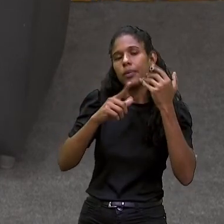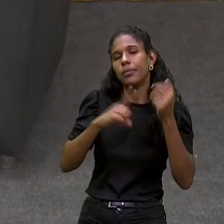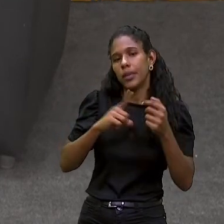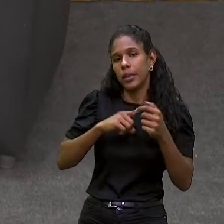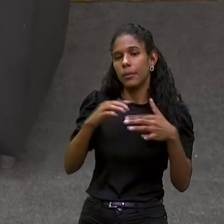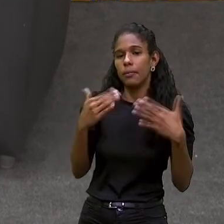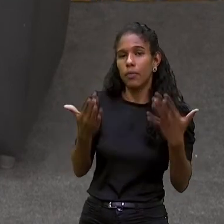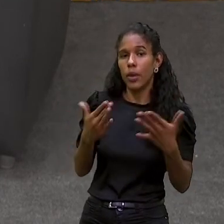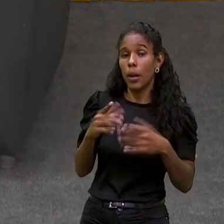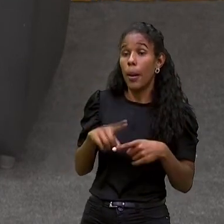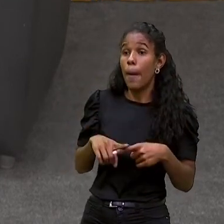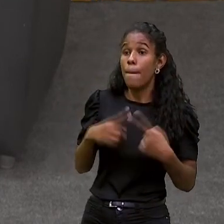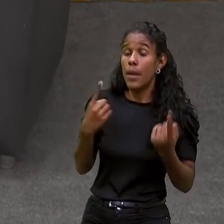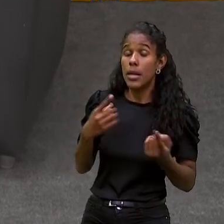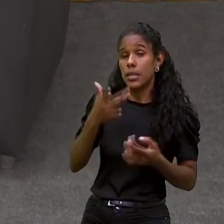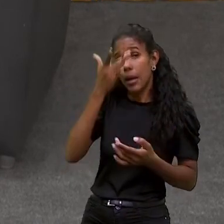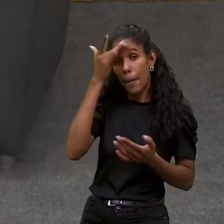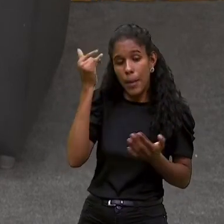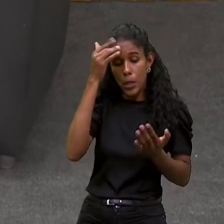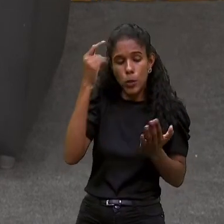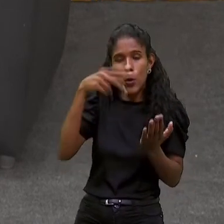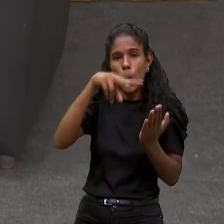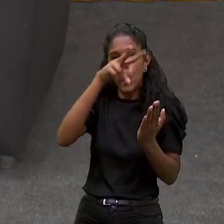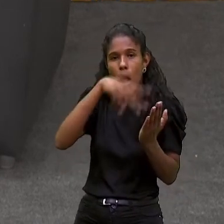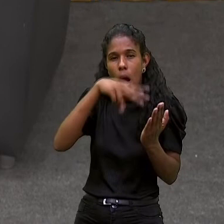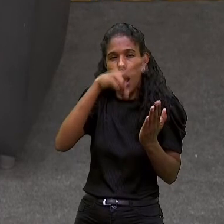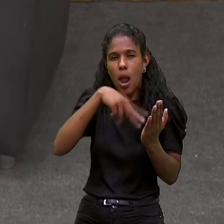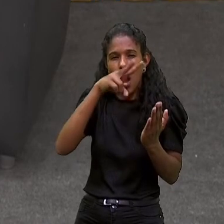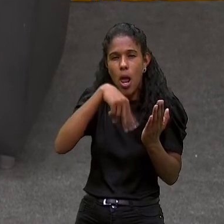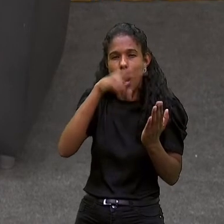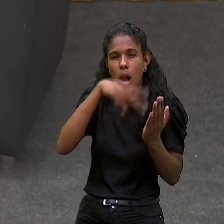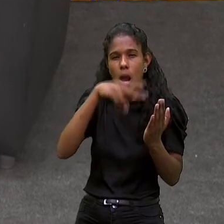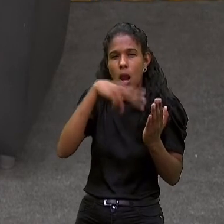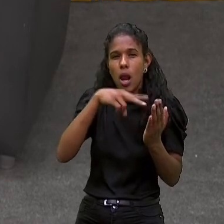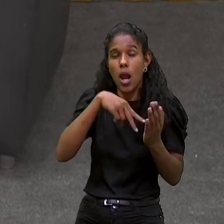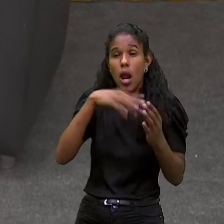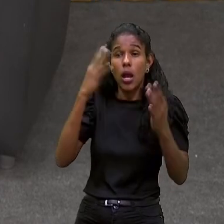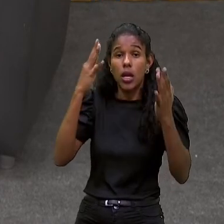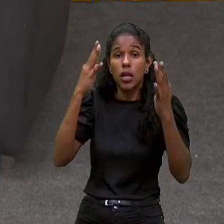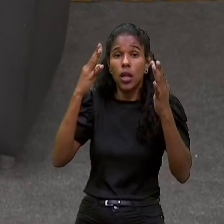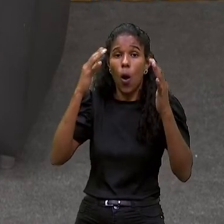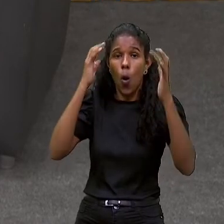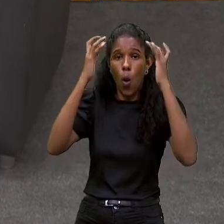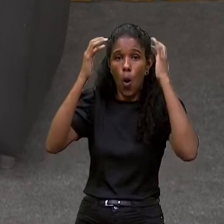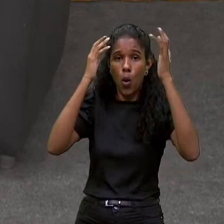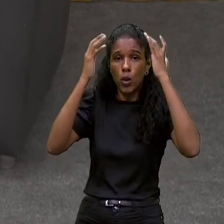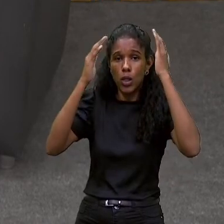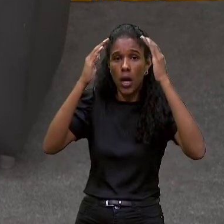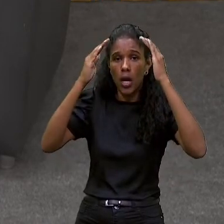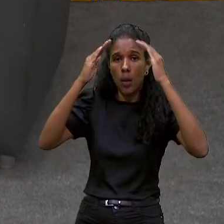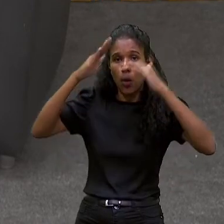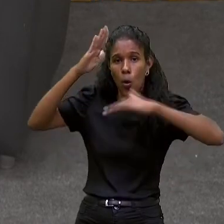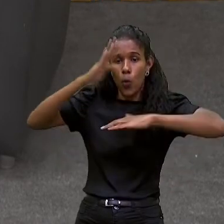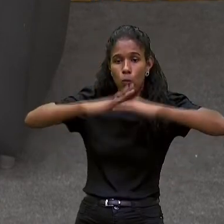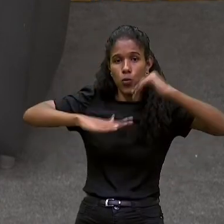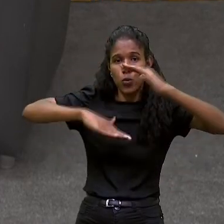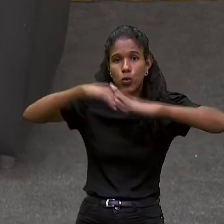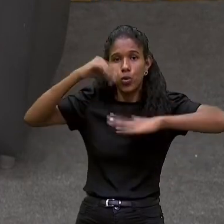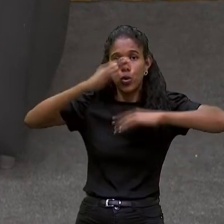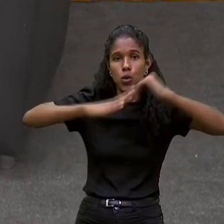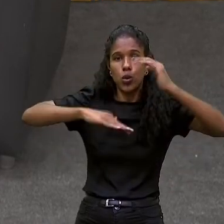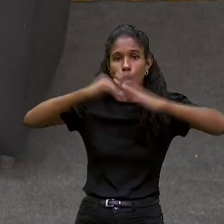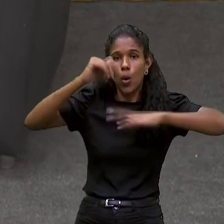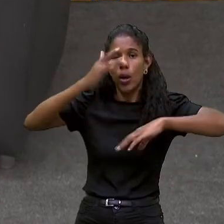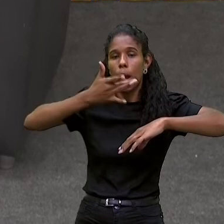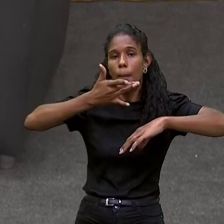ela constrói uma plasticidade cerebral diferenciada. Ela constrói uma rede neural diferenciada. Os neurônios, eles são